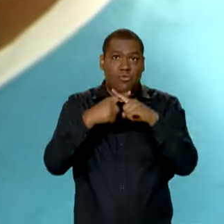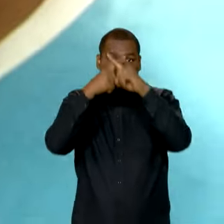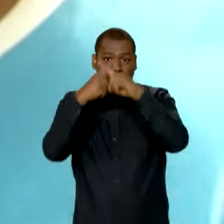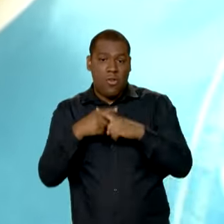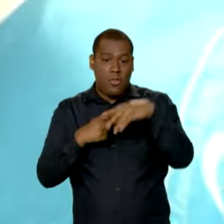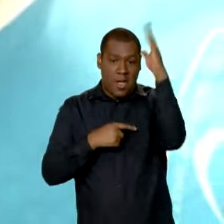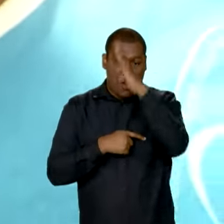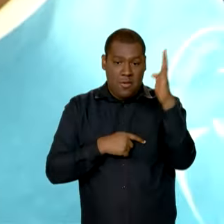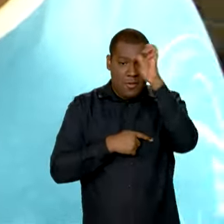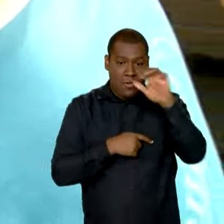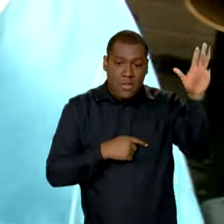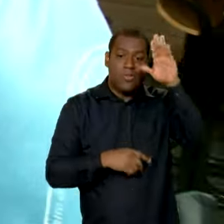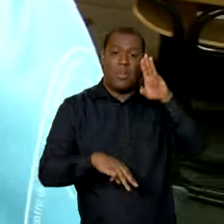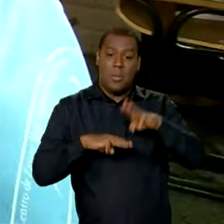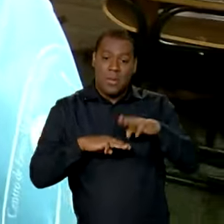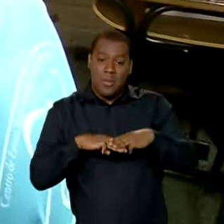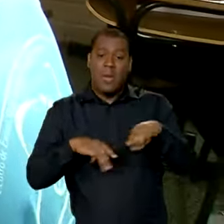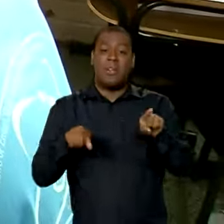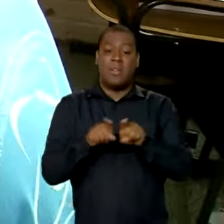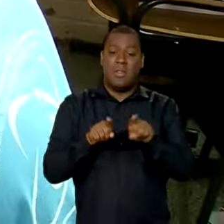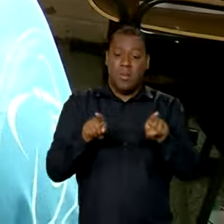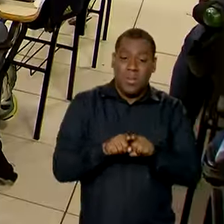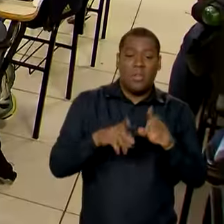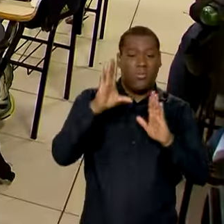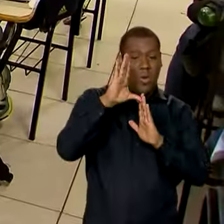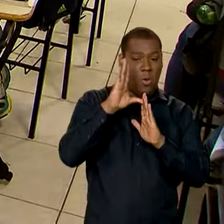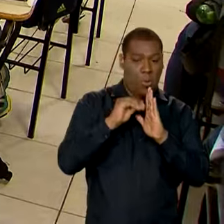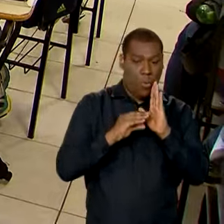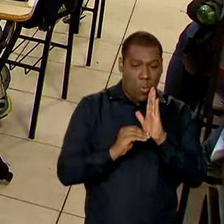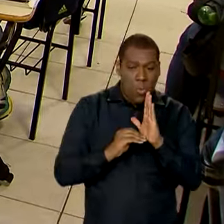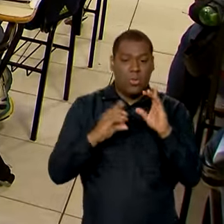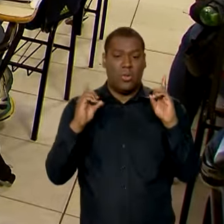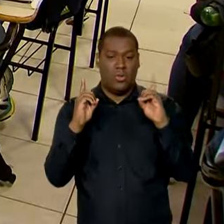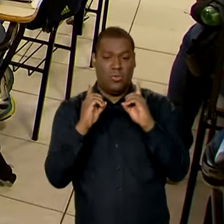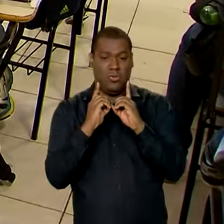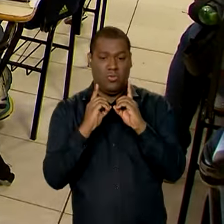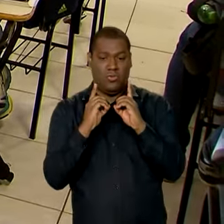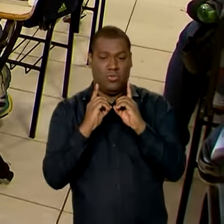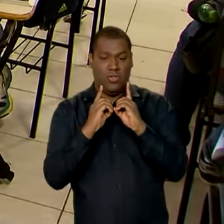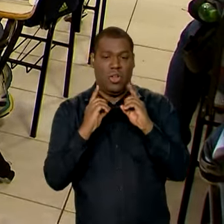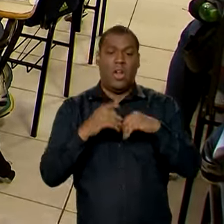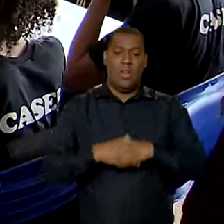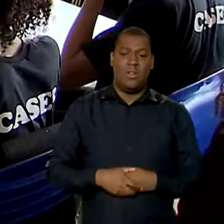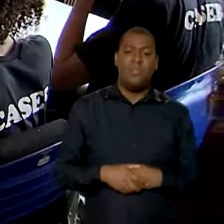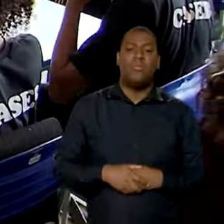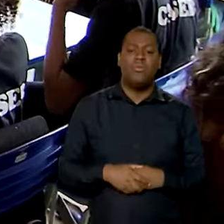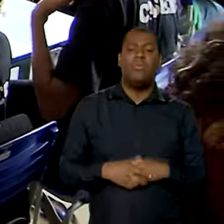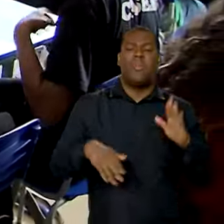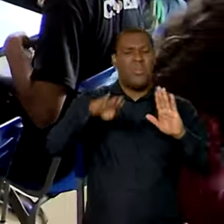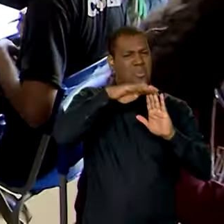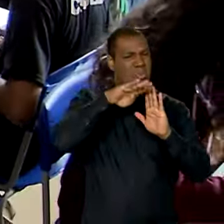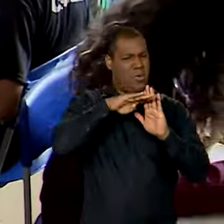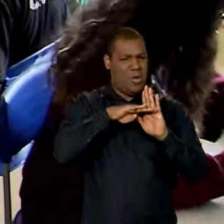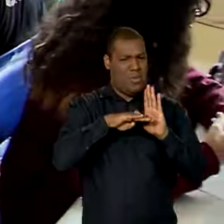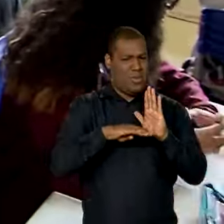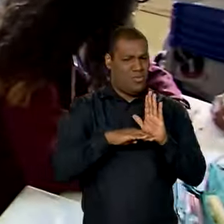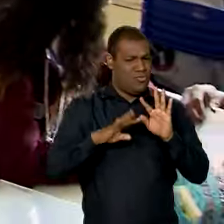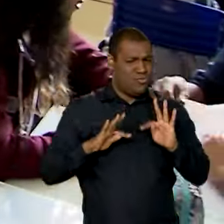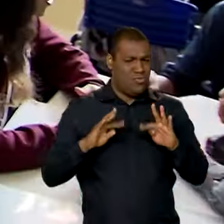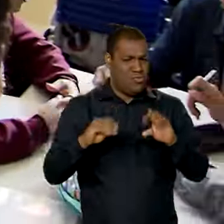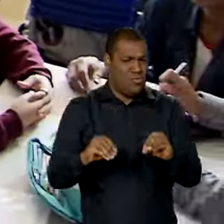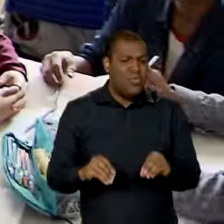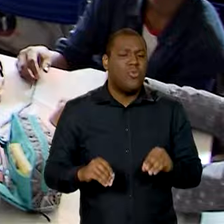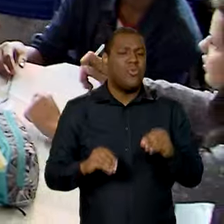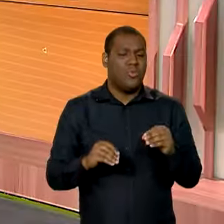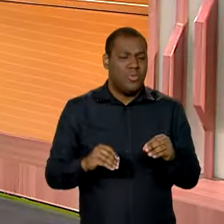material didático disponível que a gente tem, sobre as datas, todo o nosso calendário. Tudo está ali muito bem